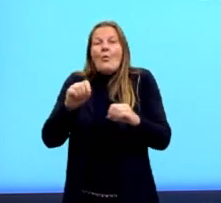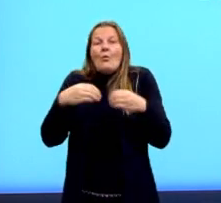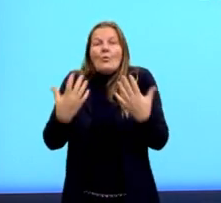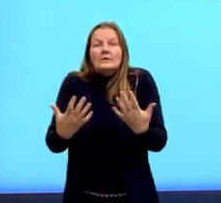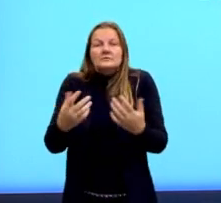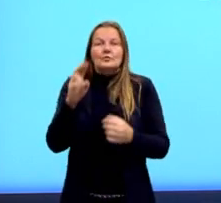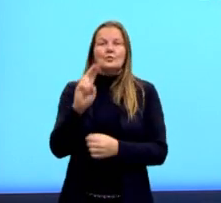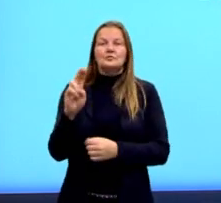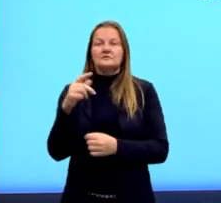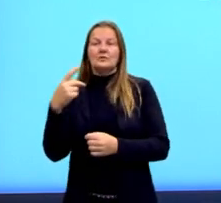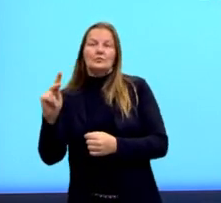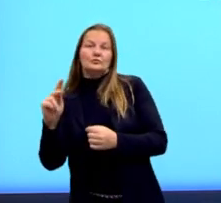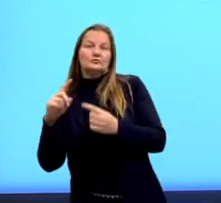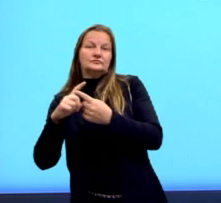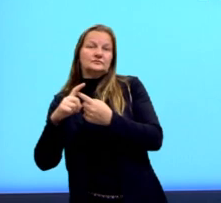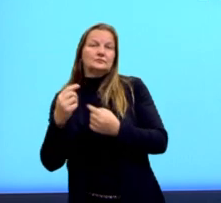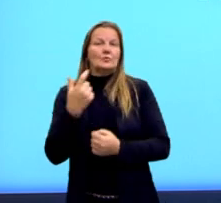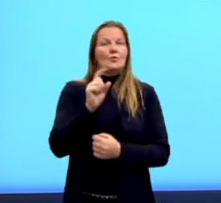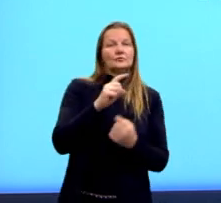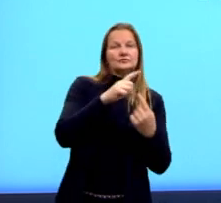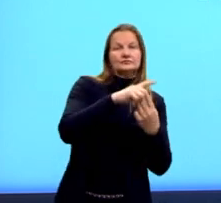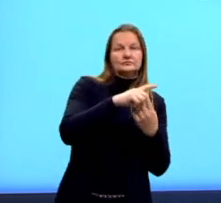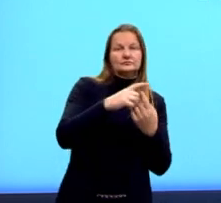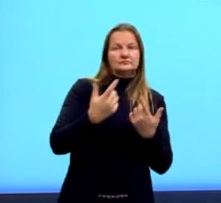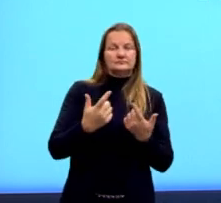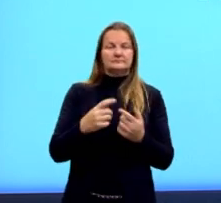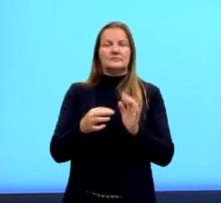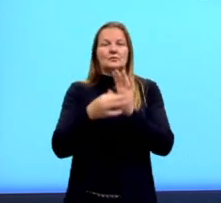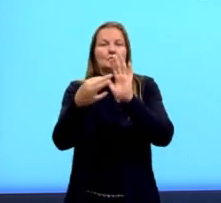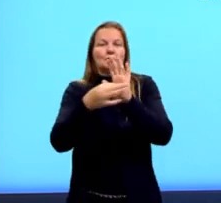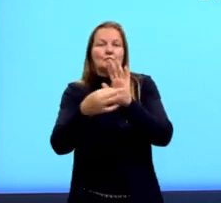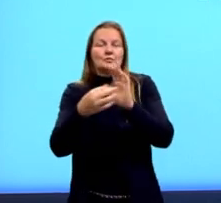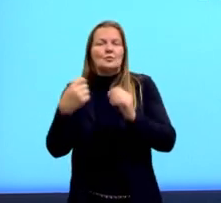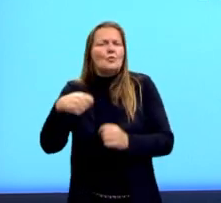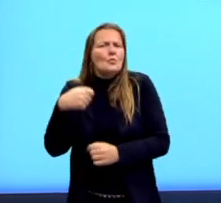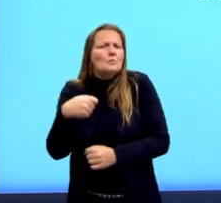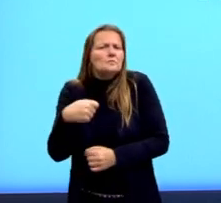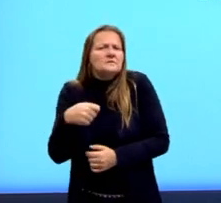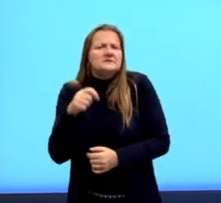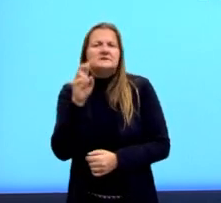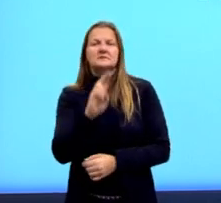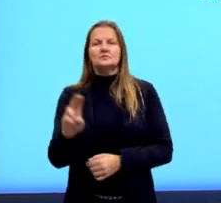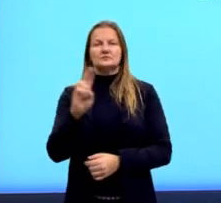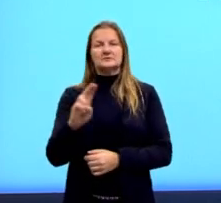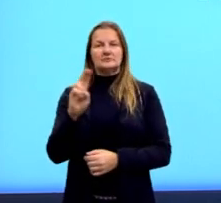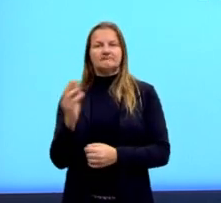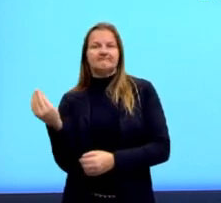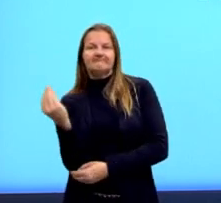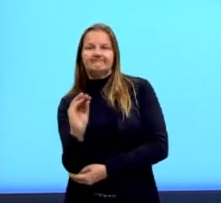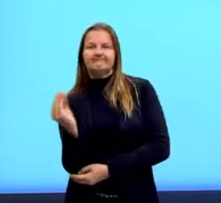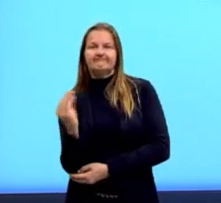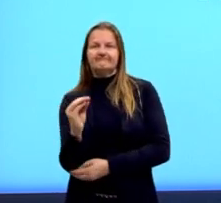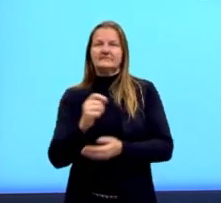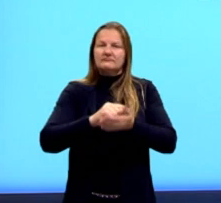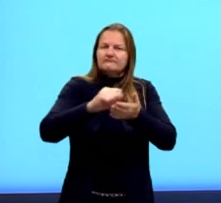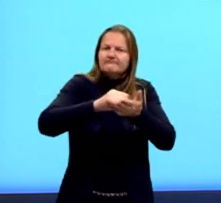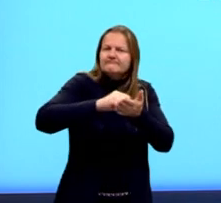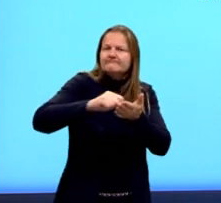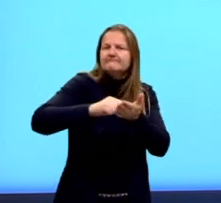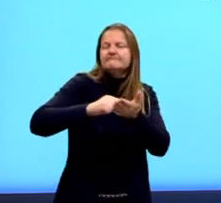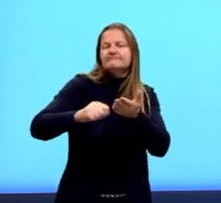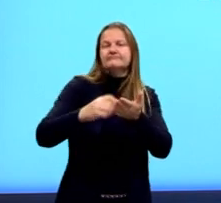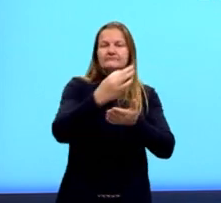recorrer a essas tipologias argumentativas quando é necessário que o busque essa tipologia para